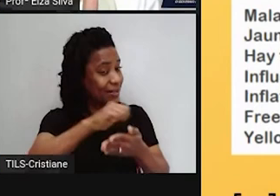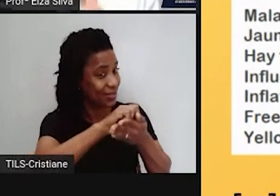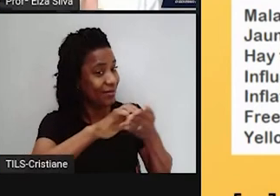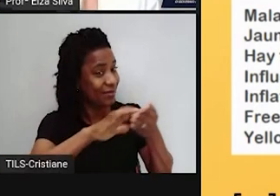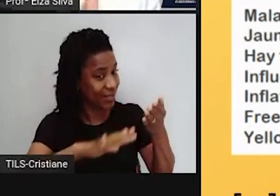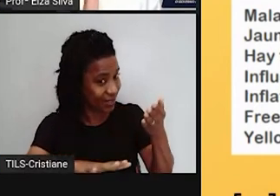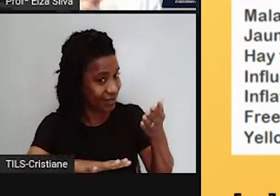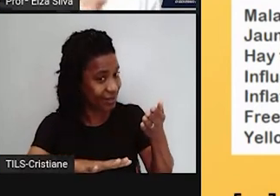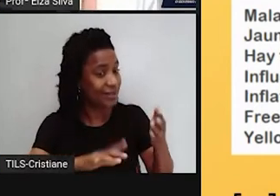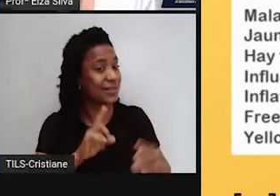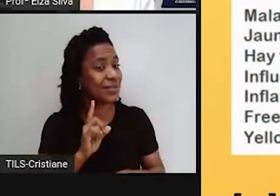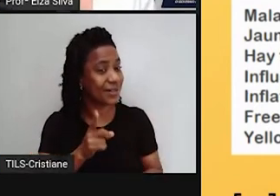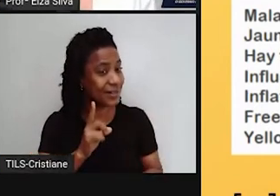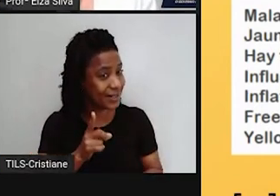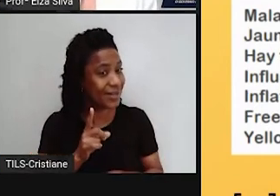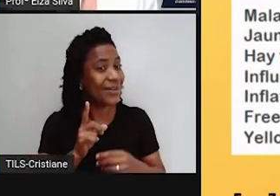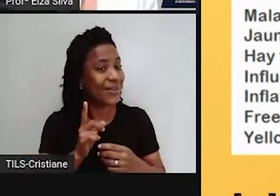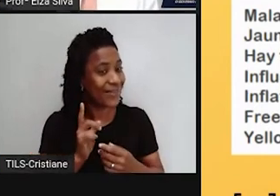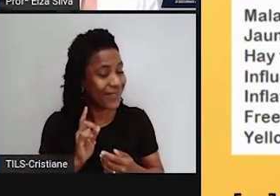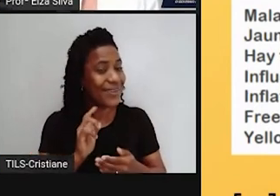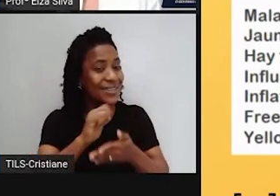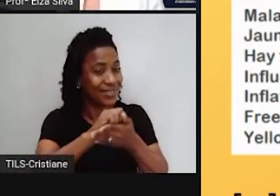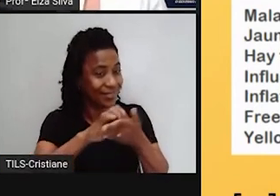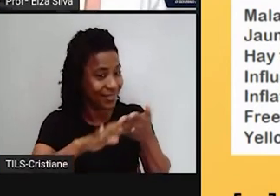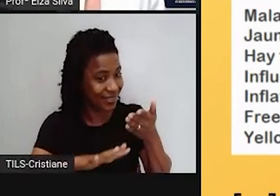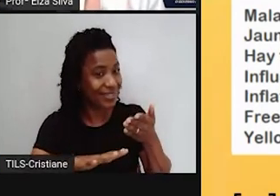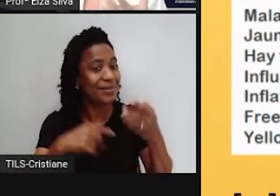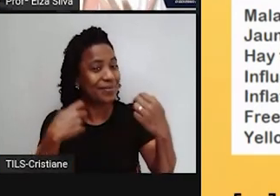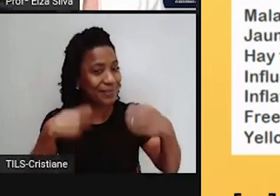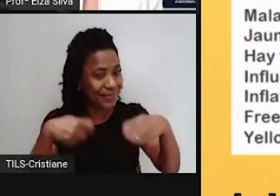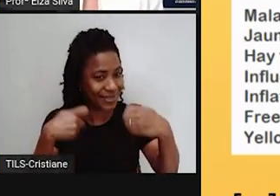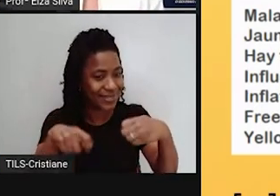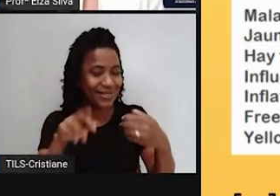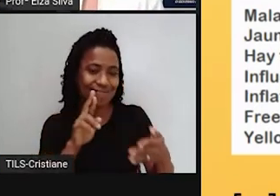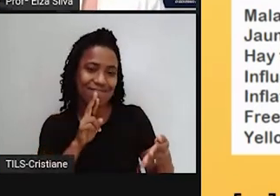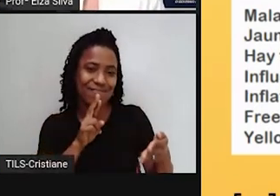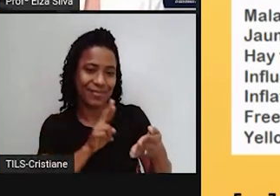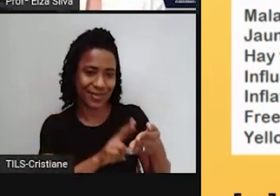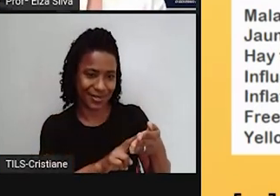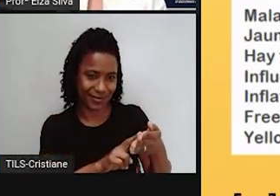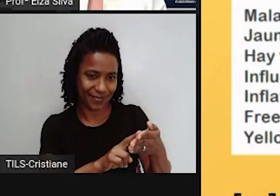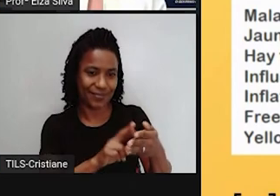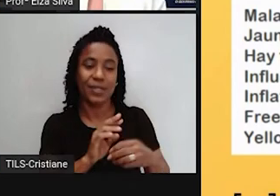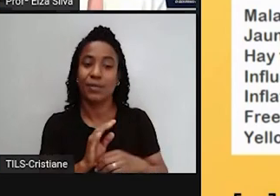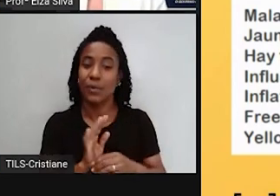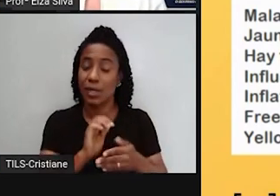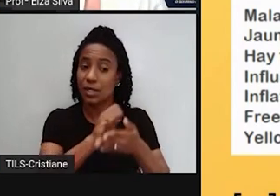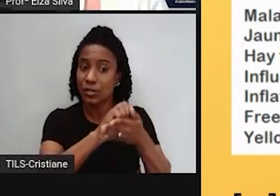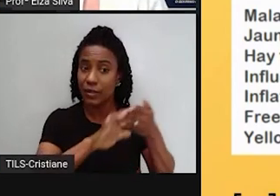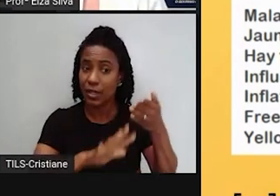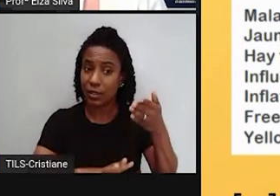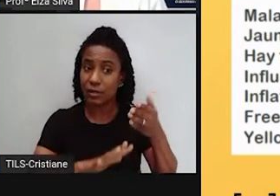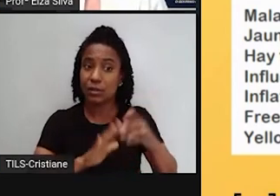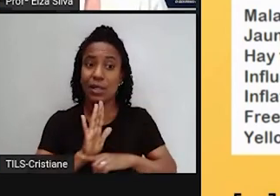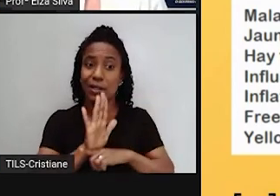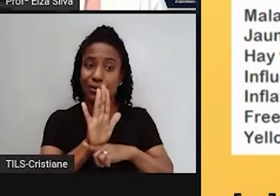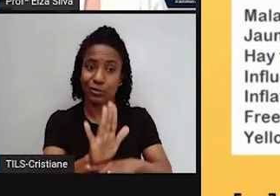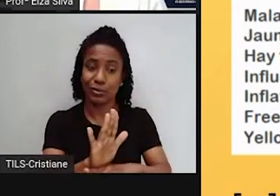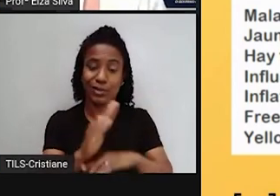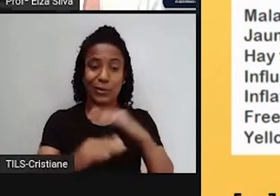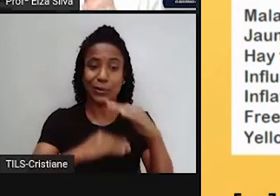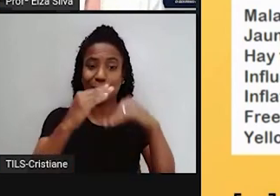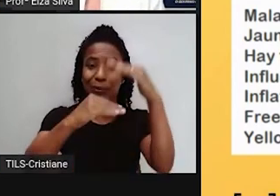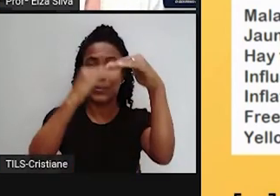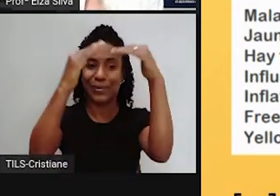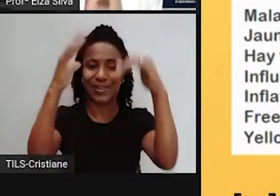Não deixem de realizar os desafios, porque eles também contribuem muito para a nossa aprendizagem